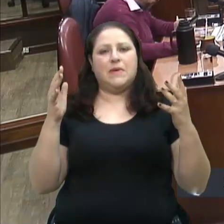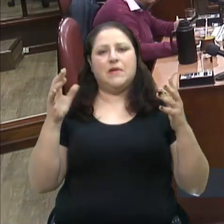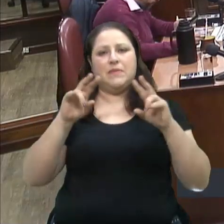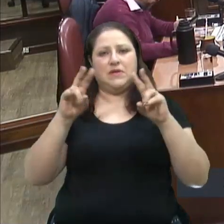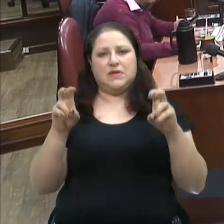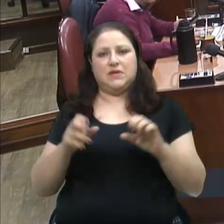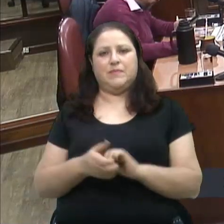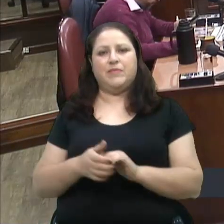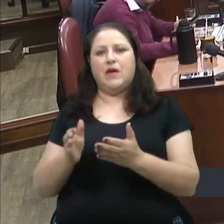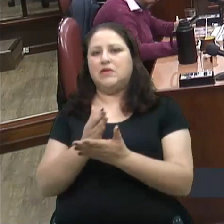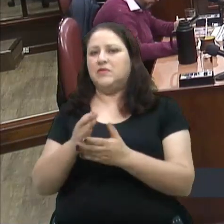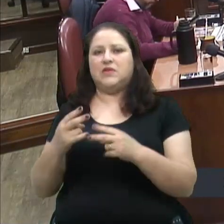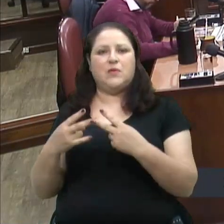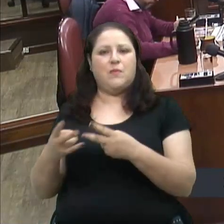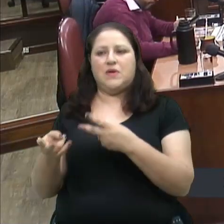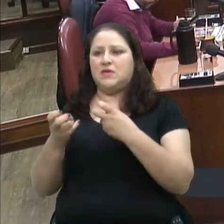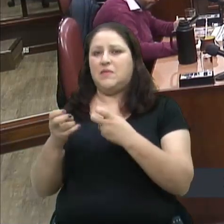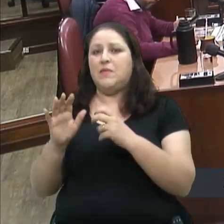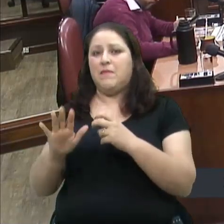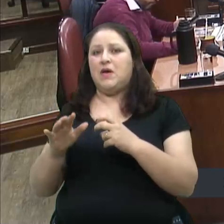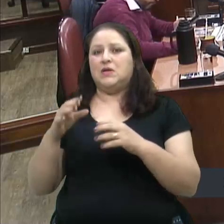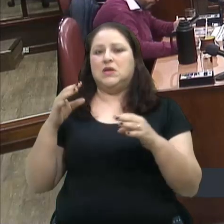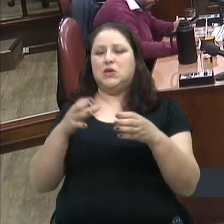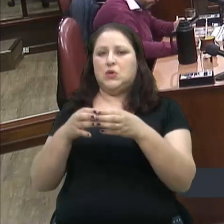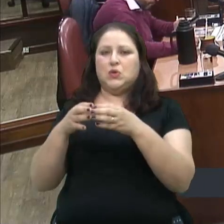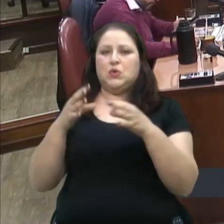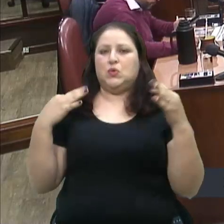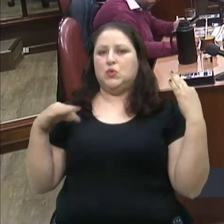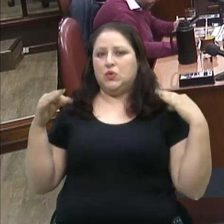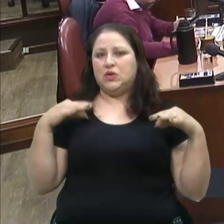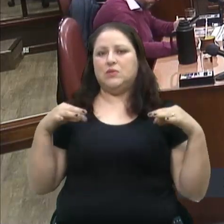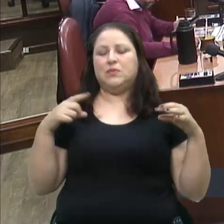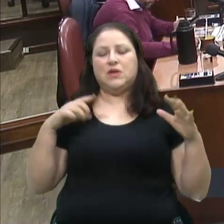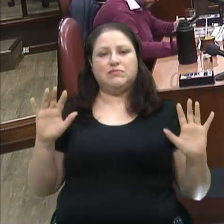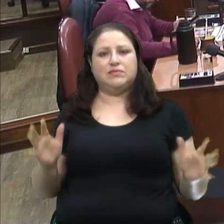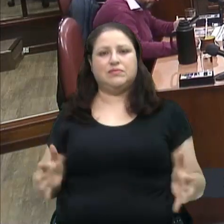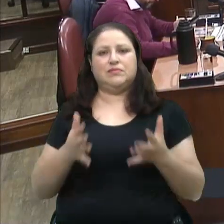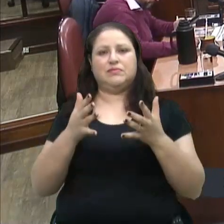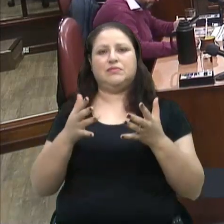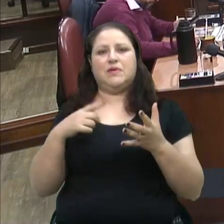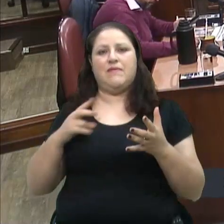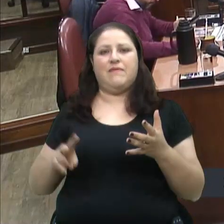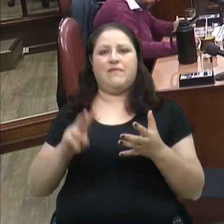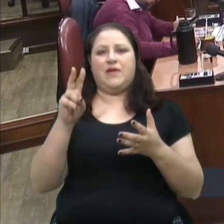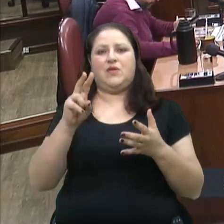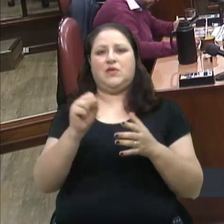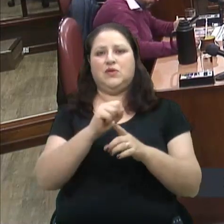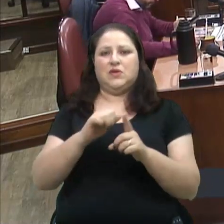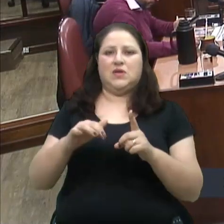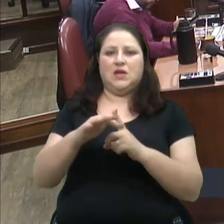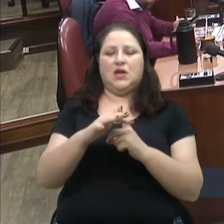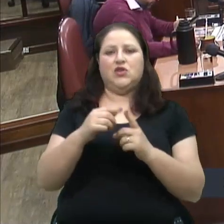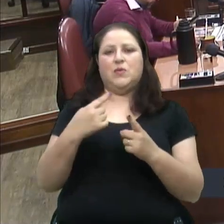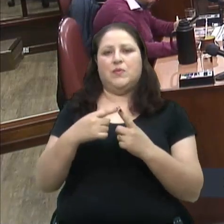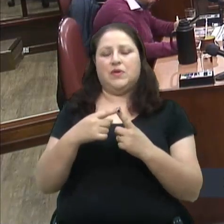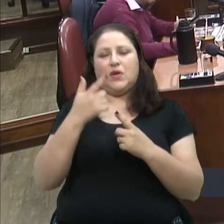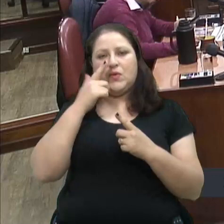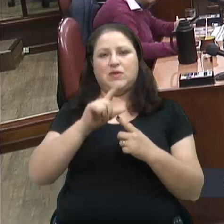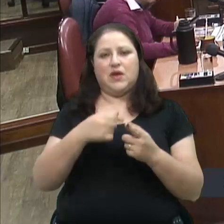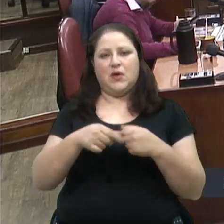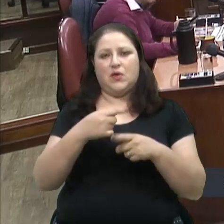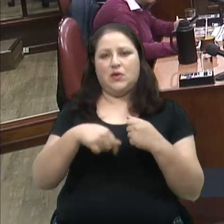às vezes passa despercebido mas o turismo ele a levanta e agrega muitos valores para a sociedade porque gera economia